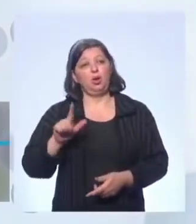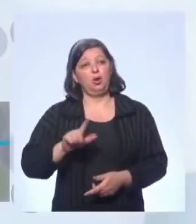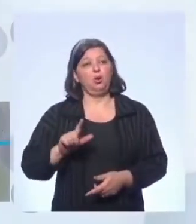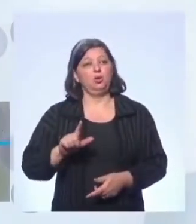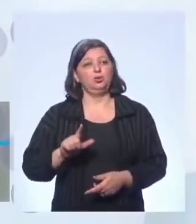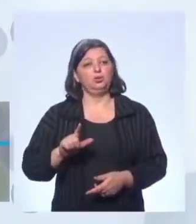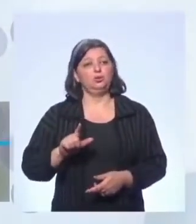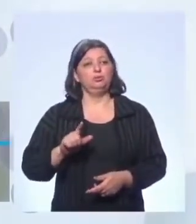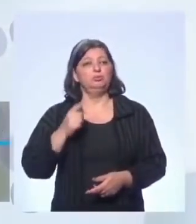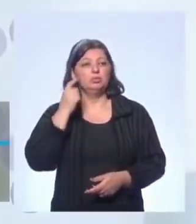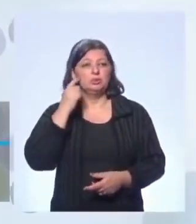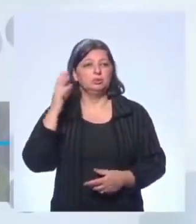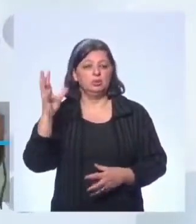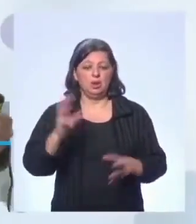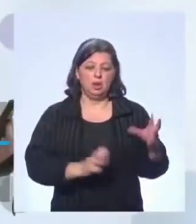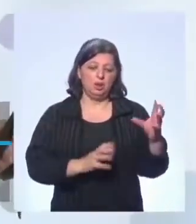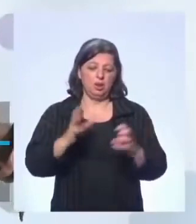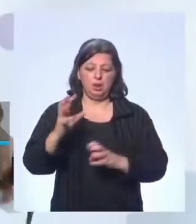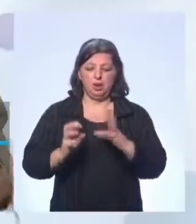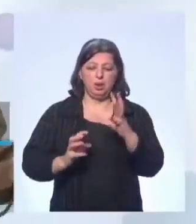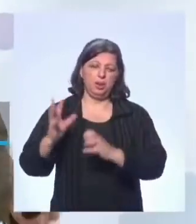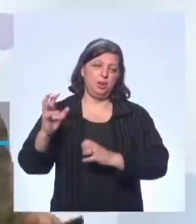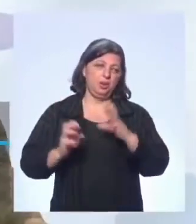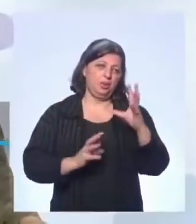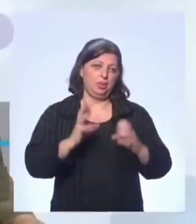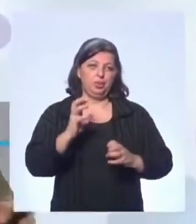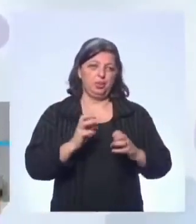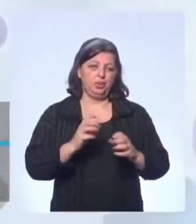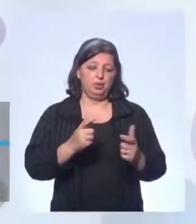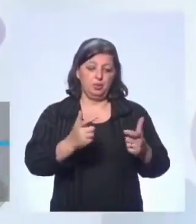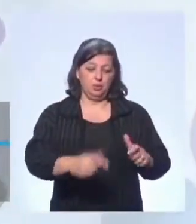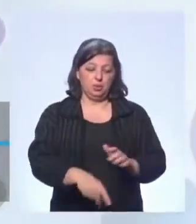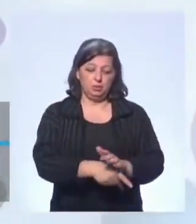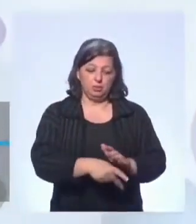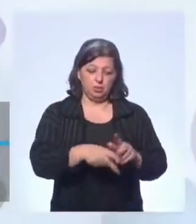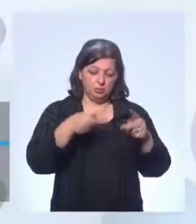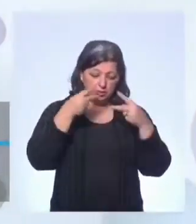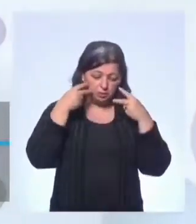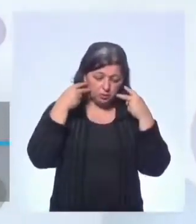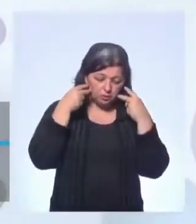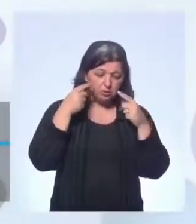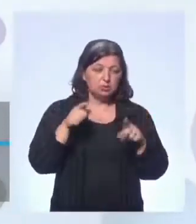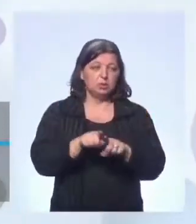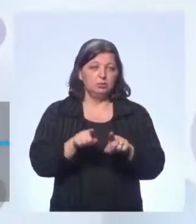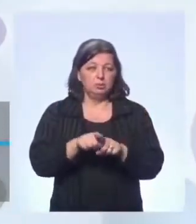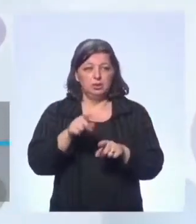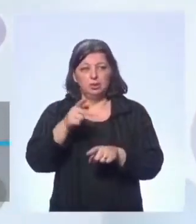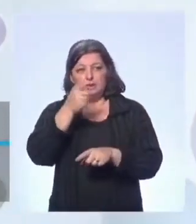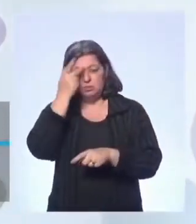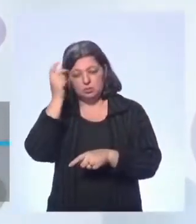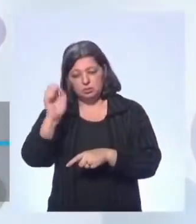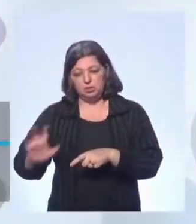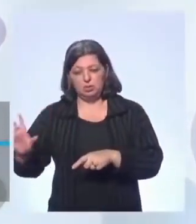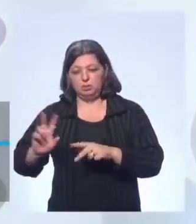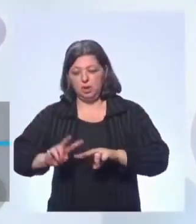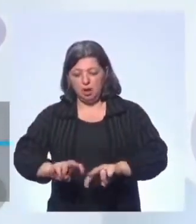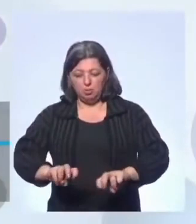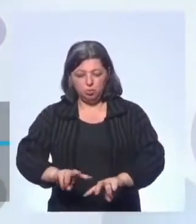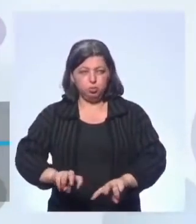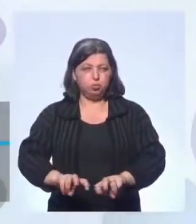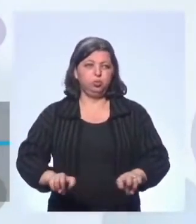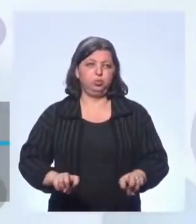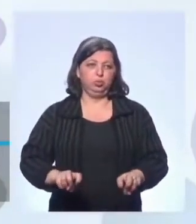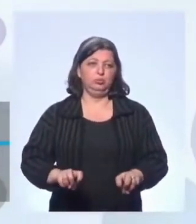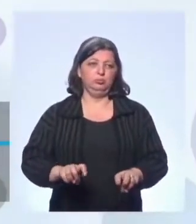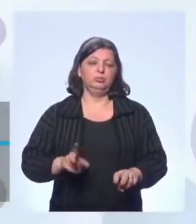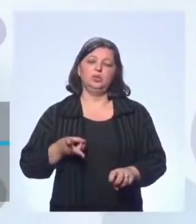esse conflito entre nativos da terra e os exploradores irá continuar aí ao longo